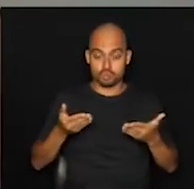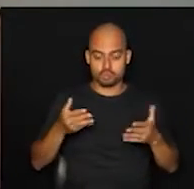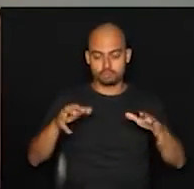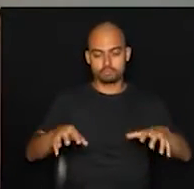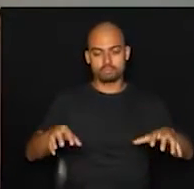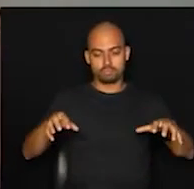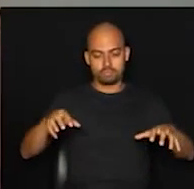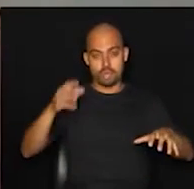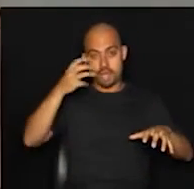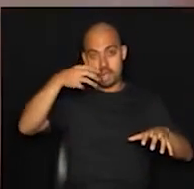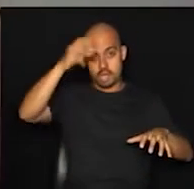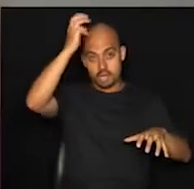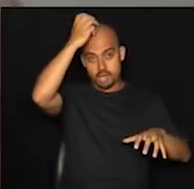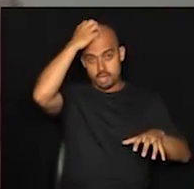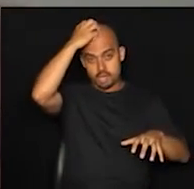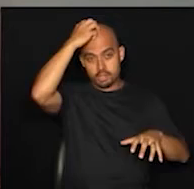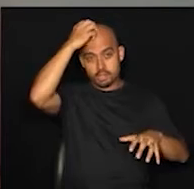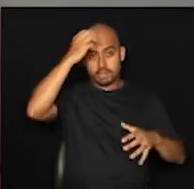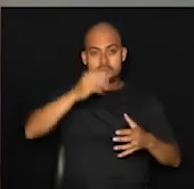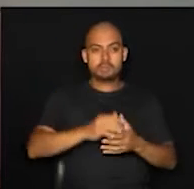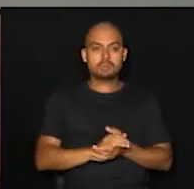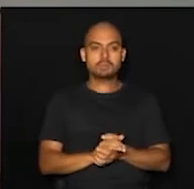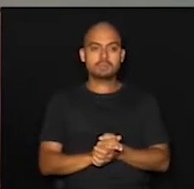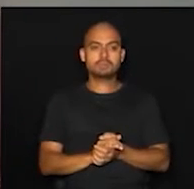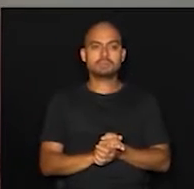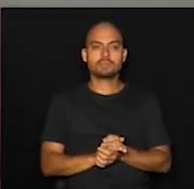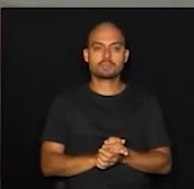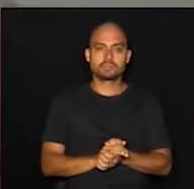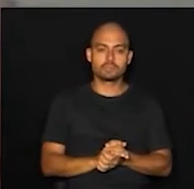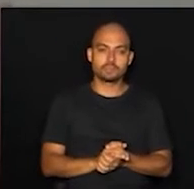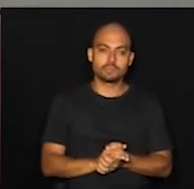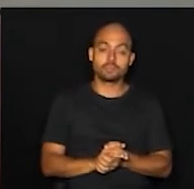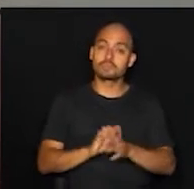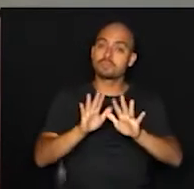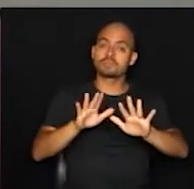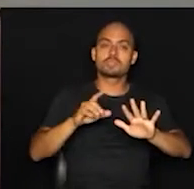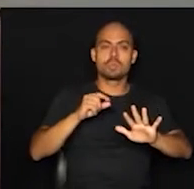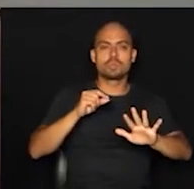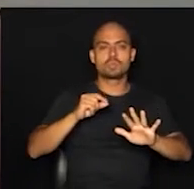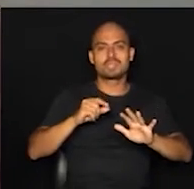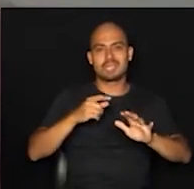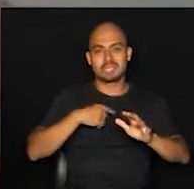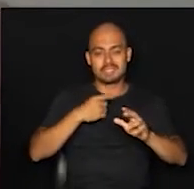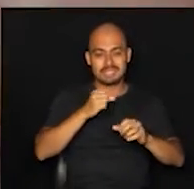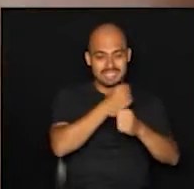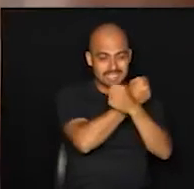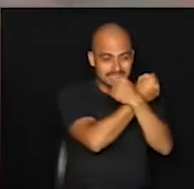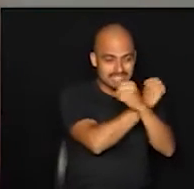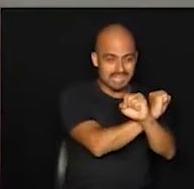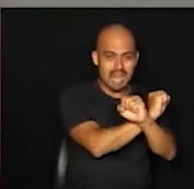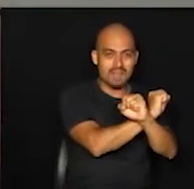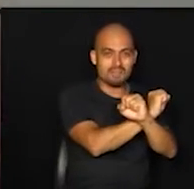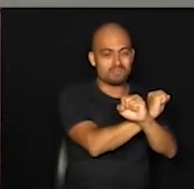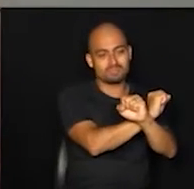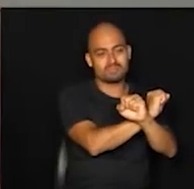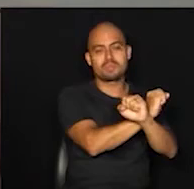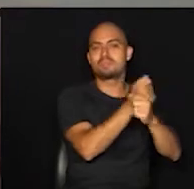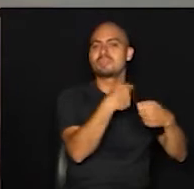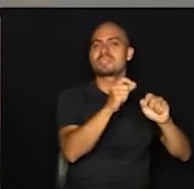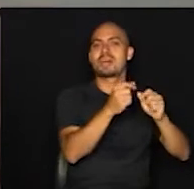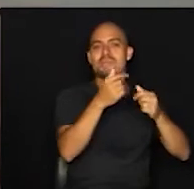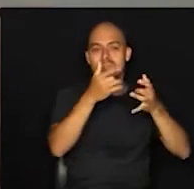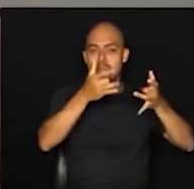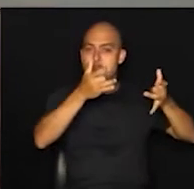se adaptasse, né, a ter deixado de ser uma monarquia com base escravista e passasse a ser uma monarquia com